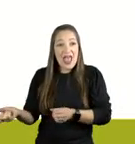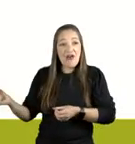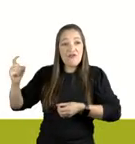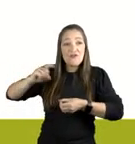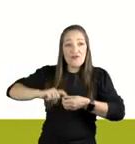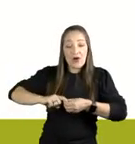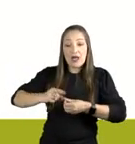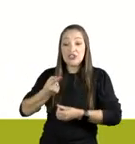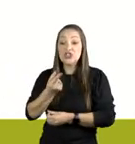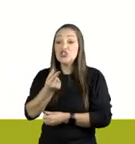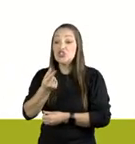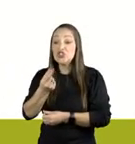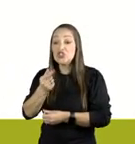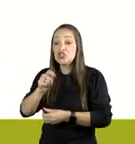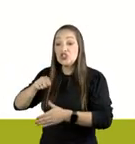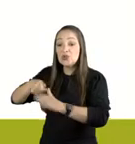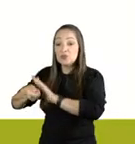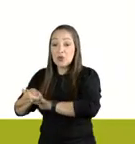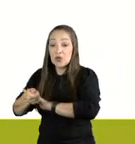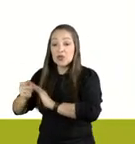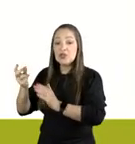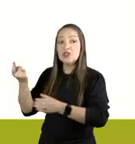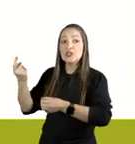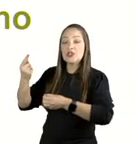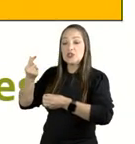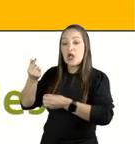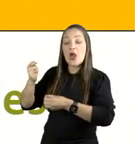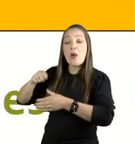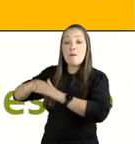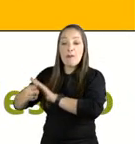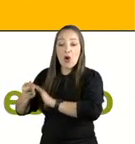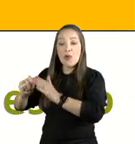Lembram aquele valor? 1.405.000.